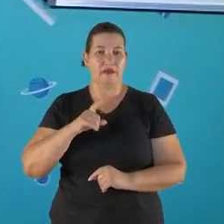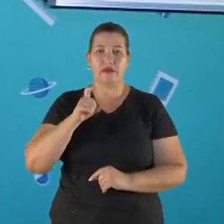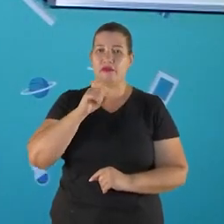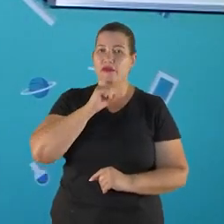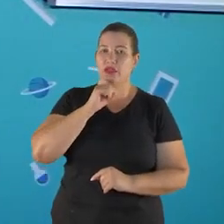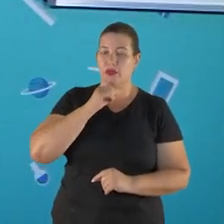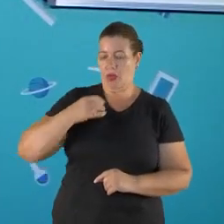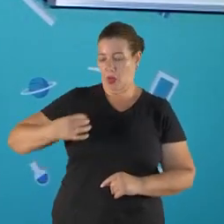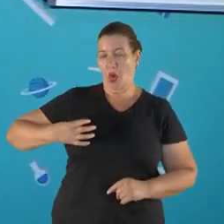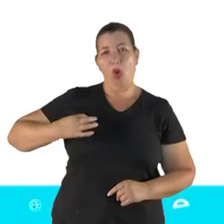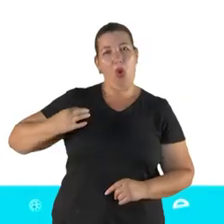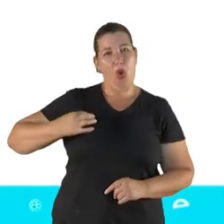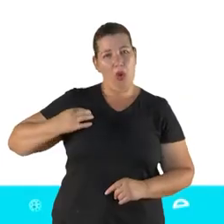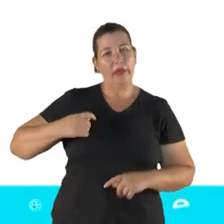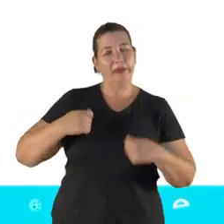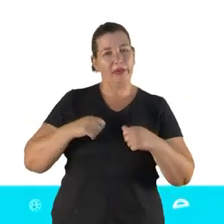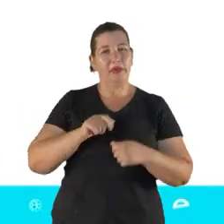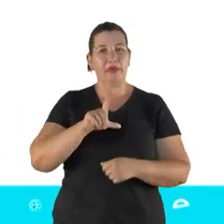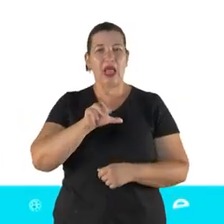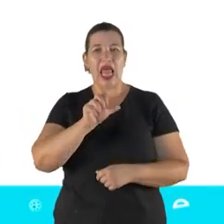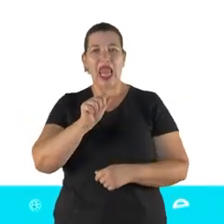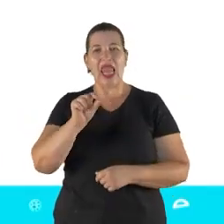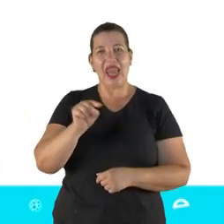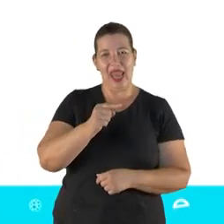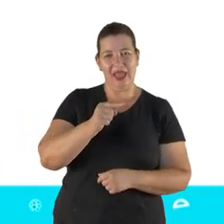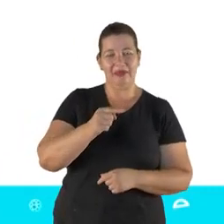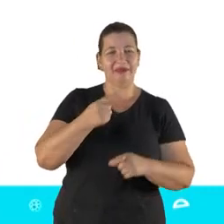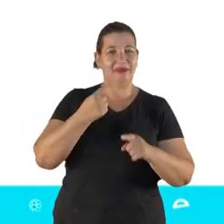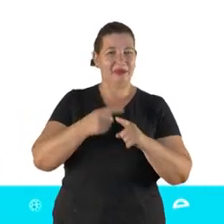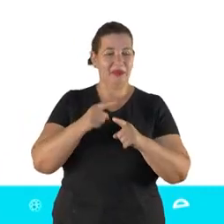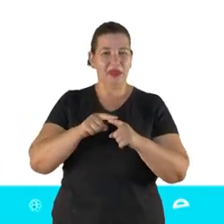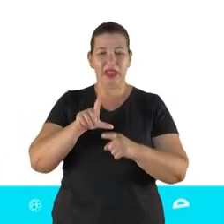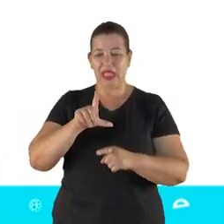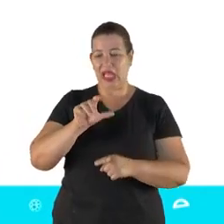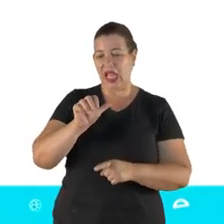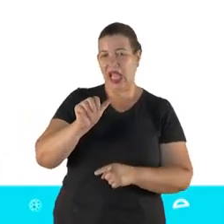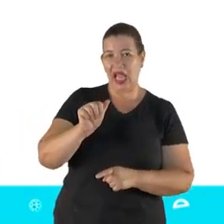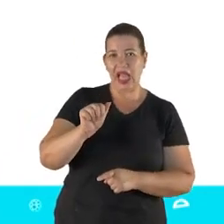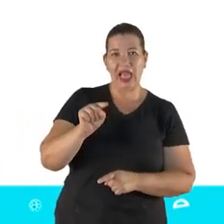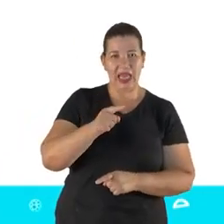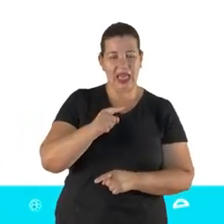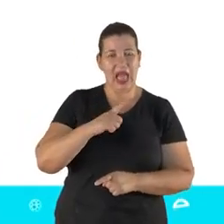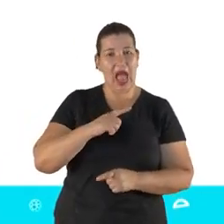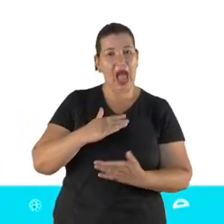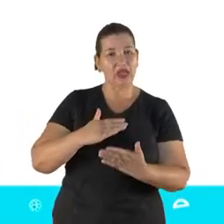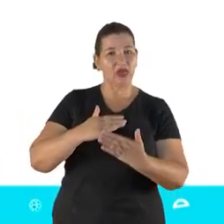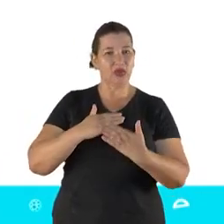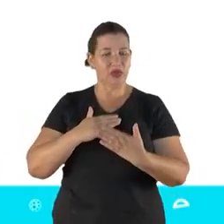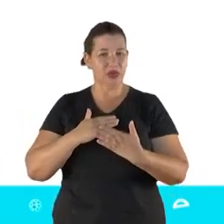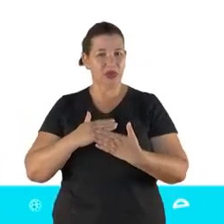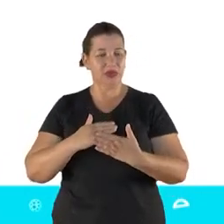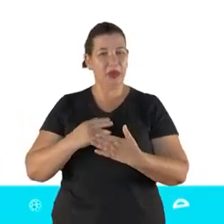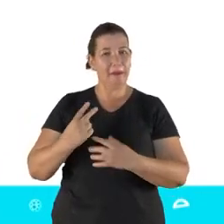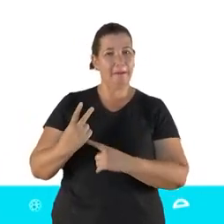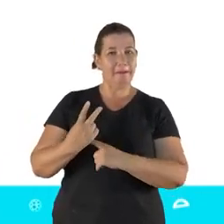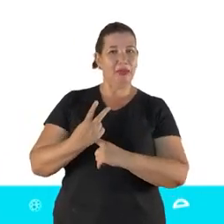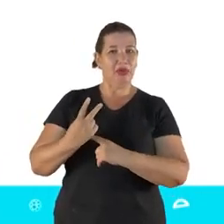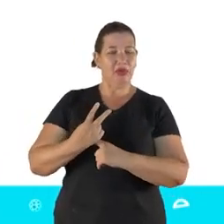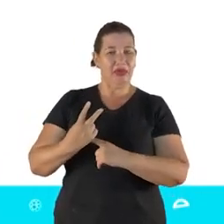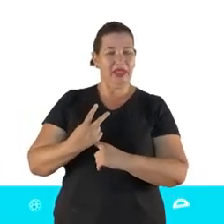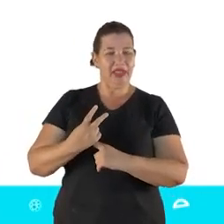frios, usamos roupas feitas de lã, porque essa atua como isolante